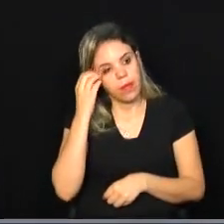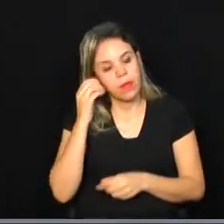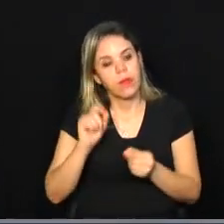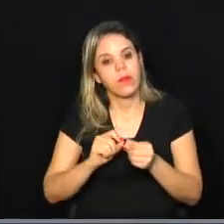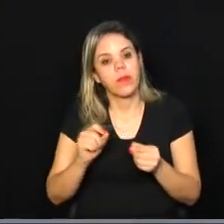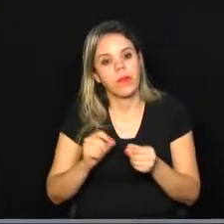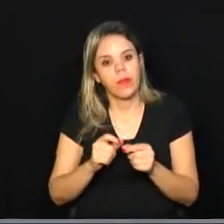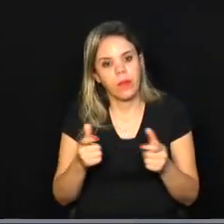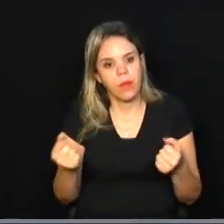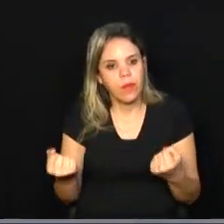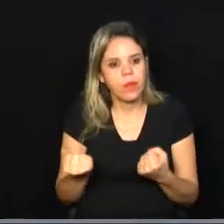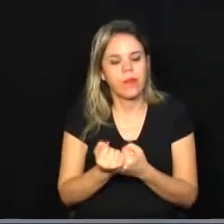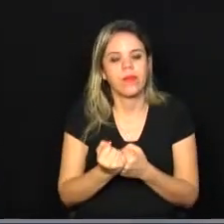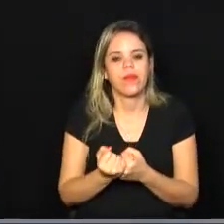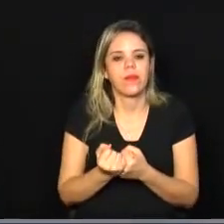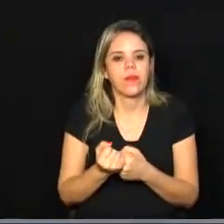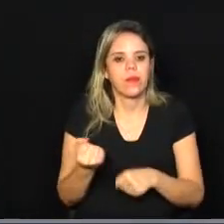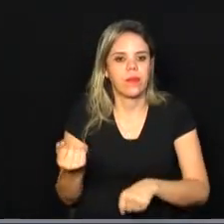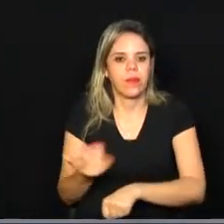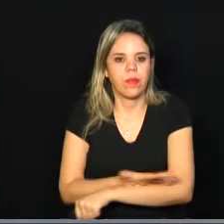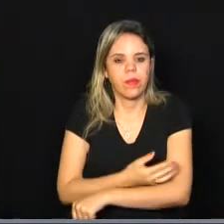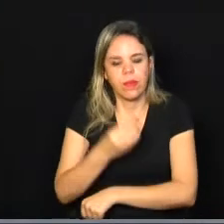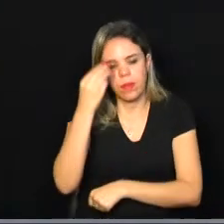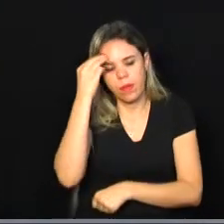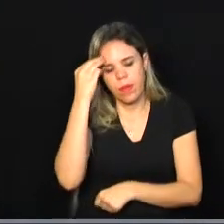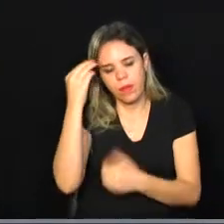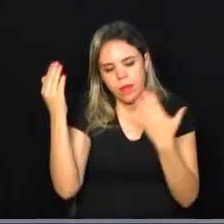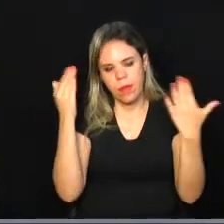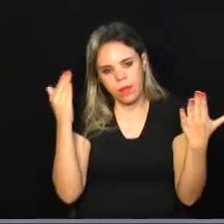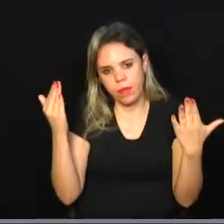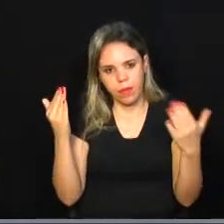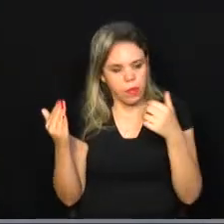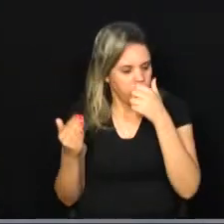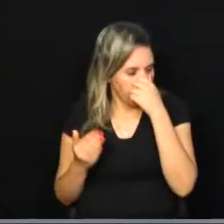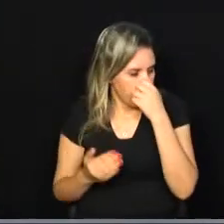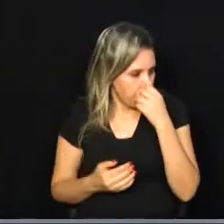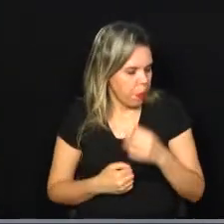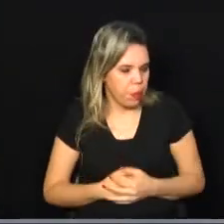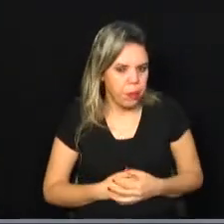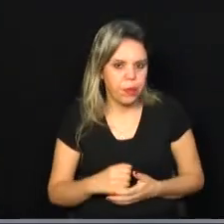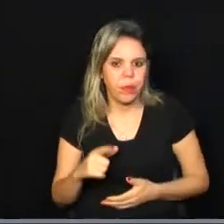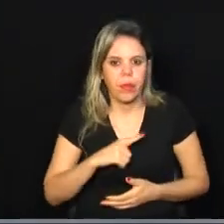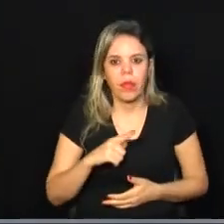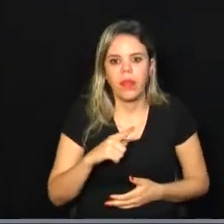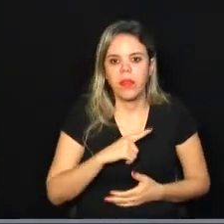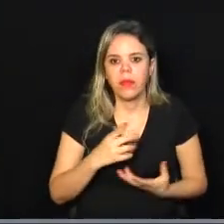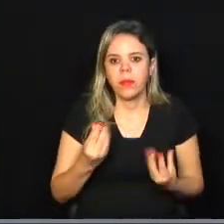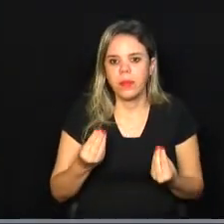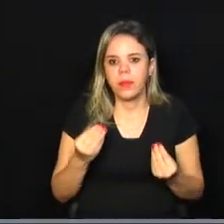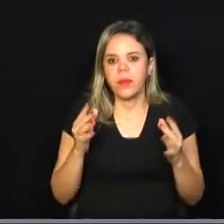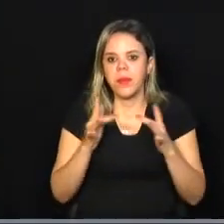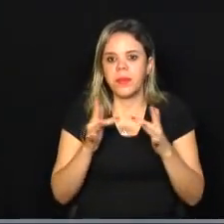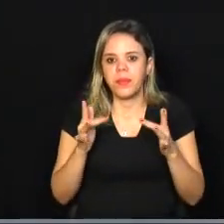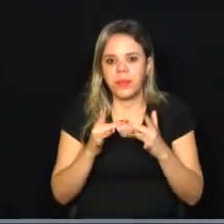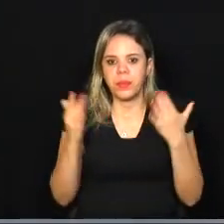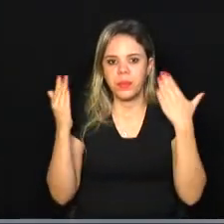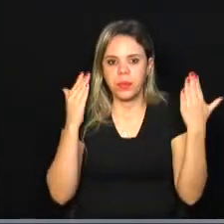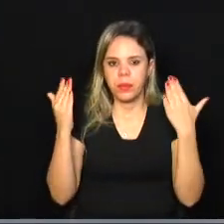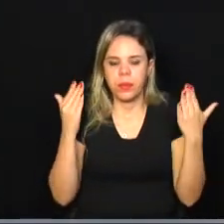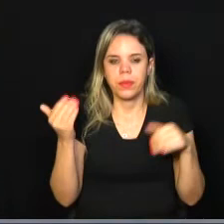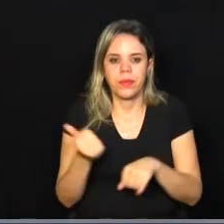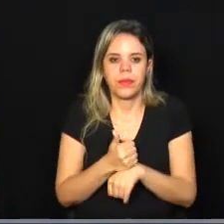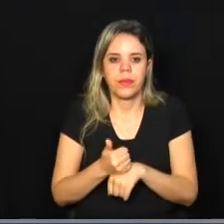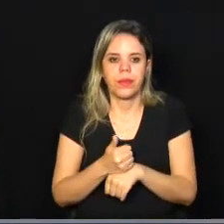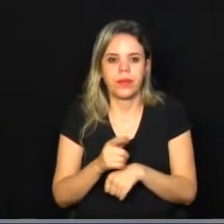para amparos emocionais e mentais de psicólogos, psiquiatras. Eu tenho bastante contato com psicólogos e psiquiatras